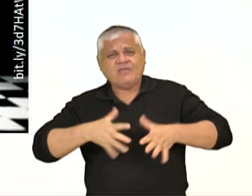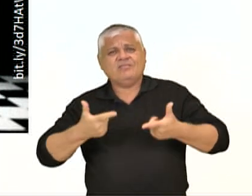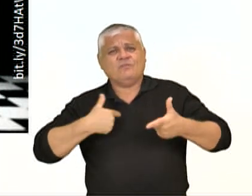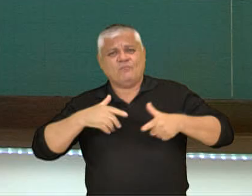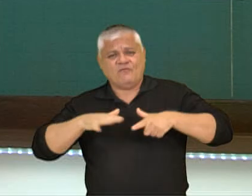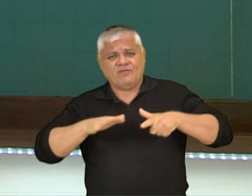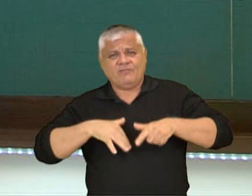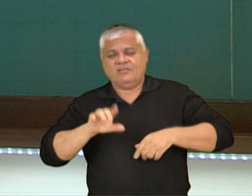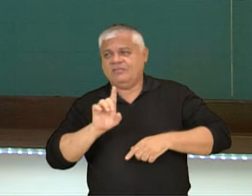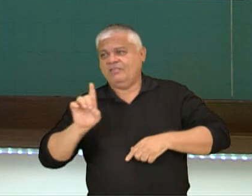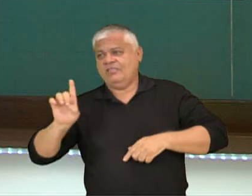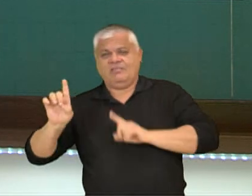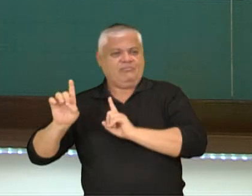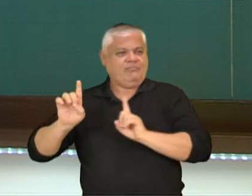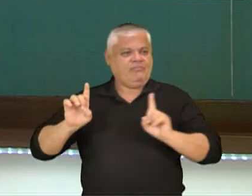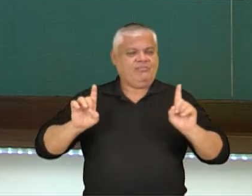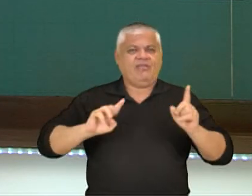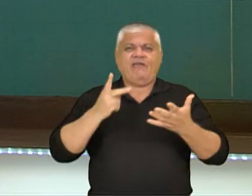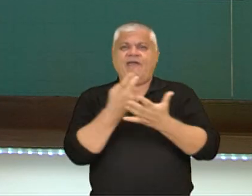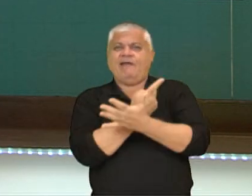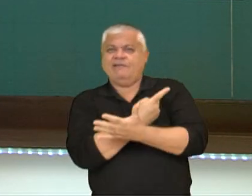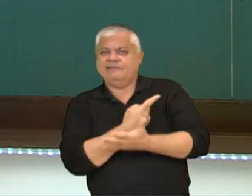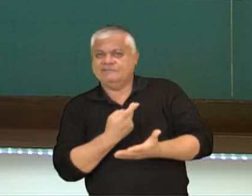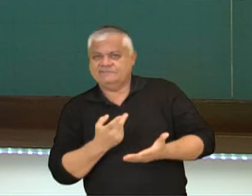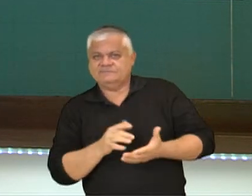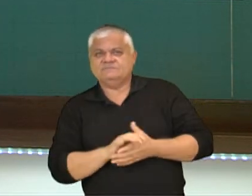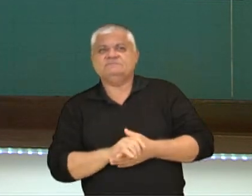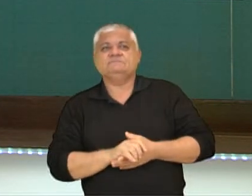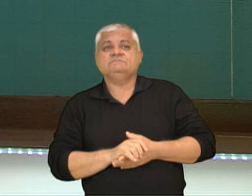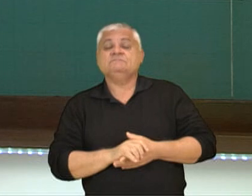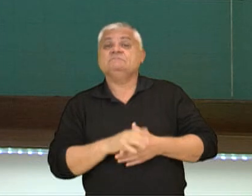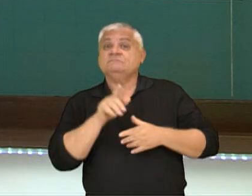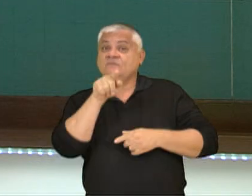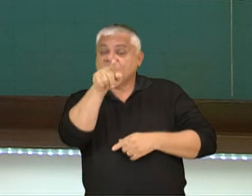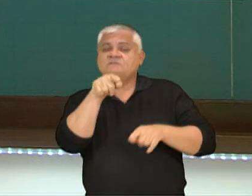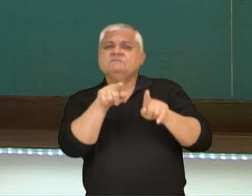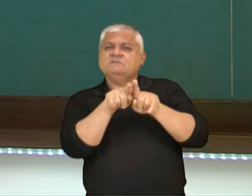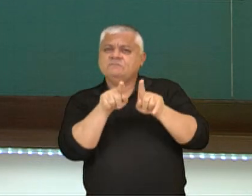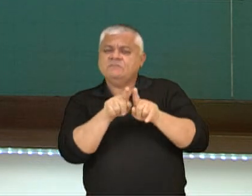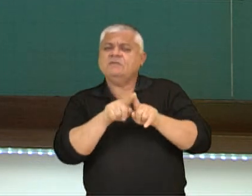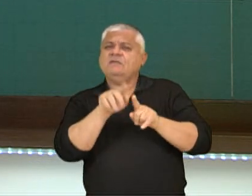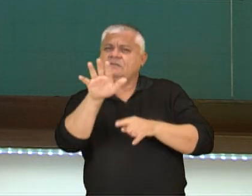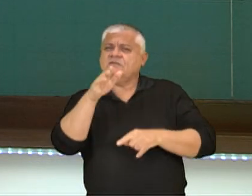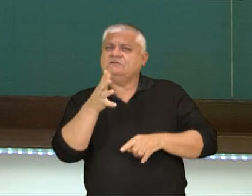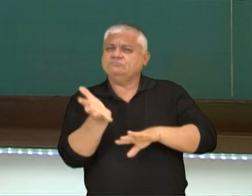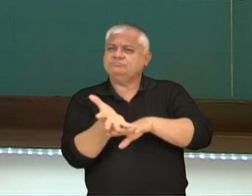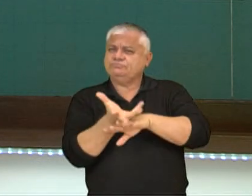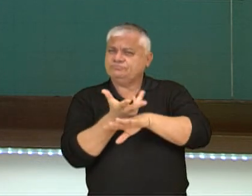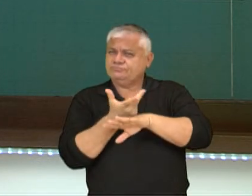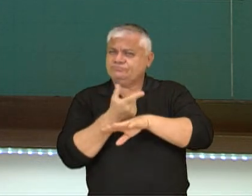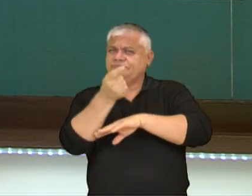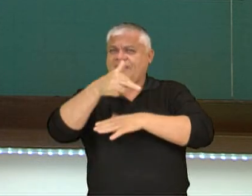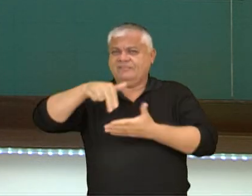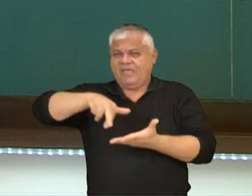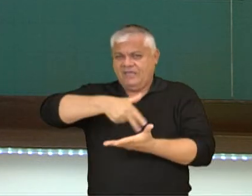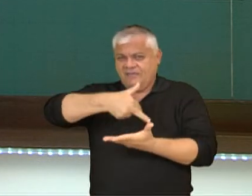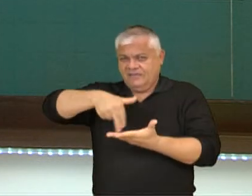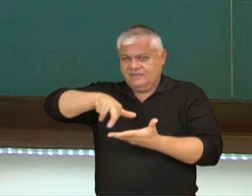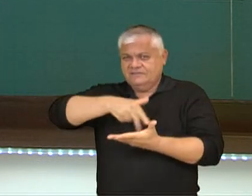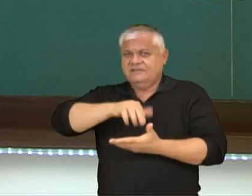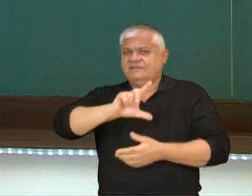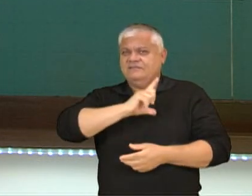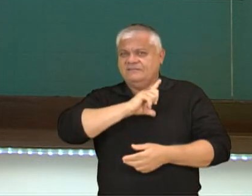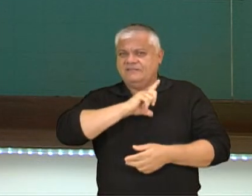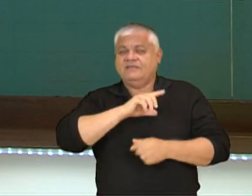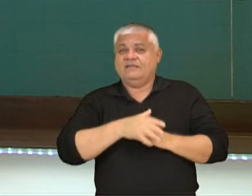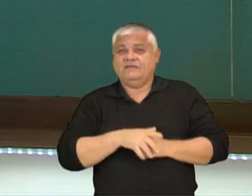lado direito, eu estou indo para o lado esquerdo. E aí, com certeza, você deve ter uma facilidade, uma dificuldade com relação à dança, né?